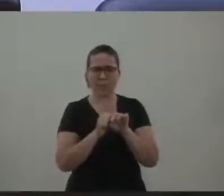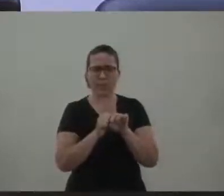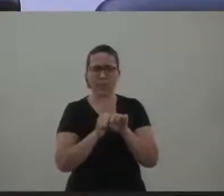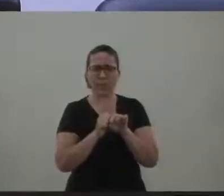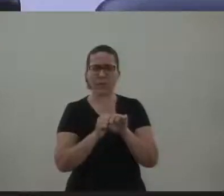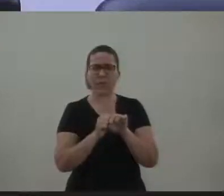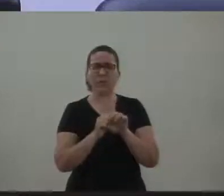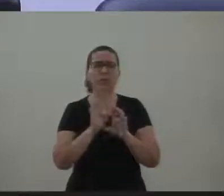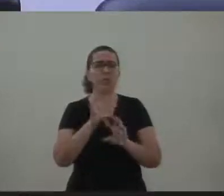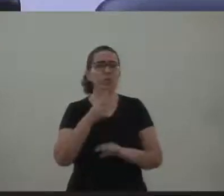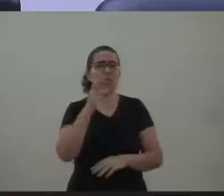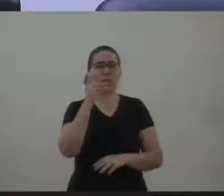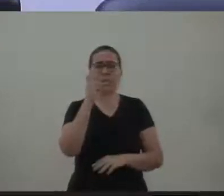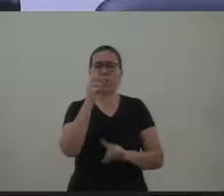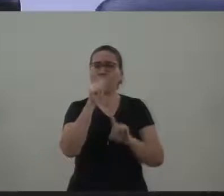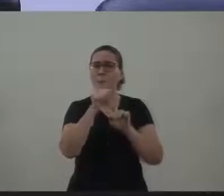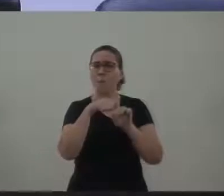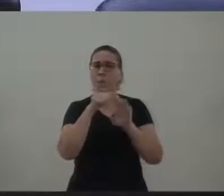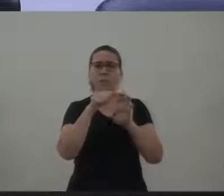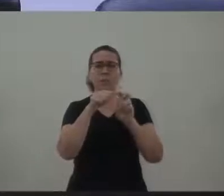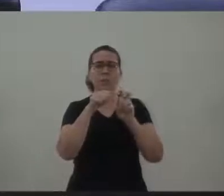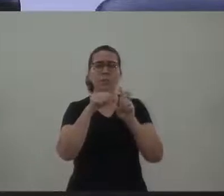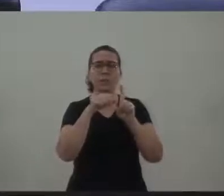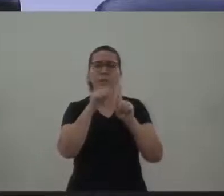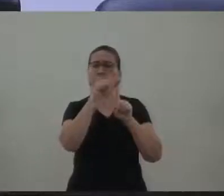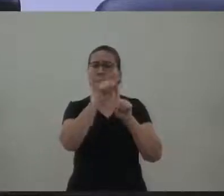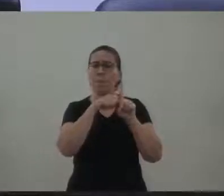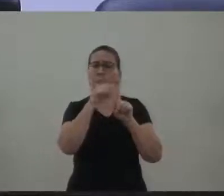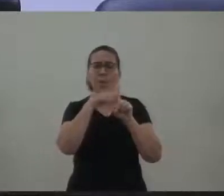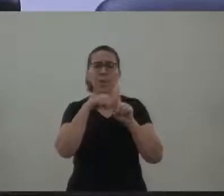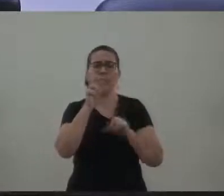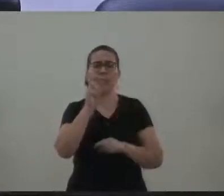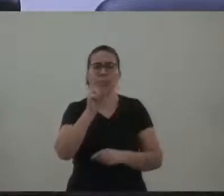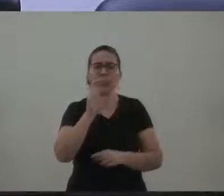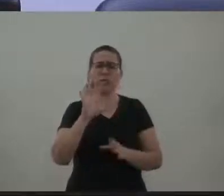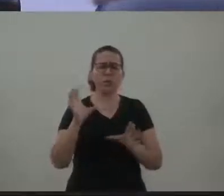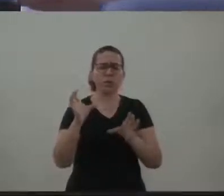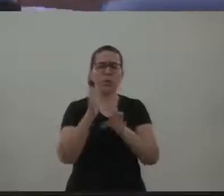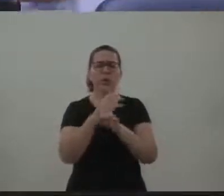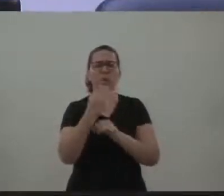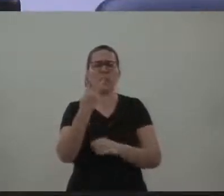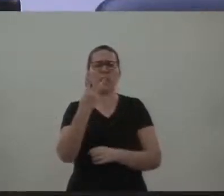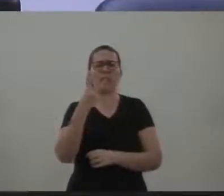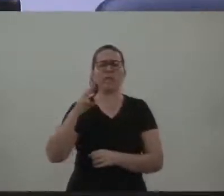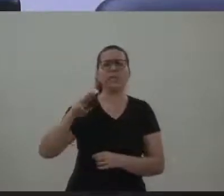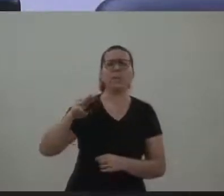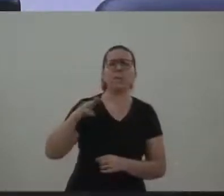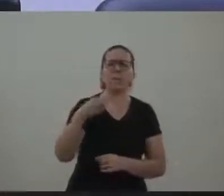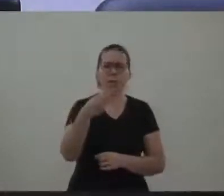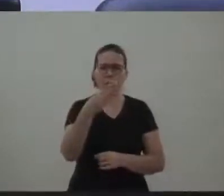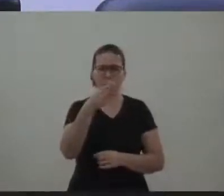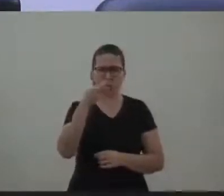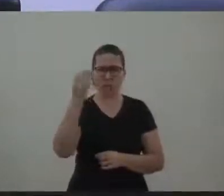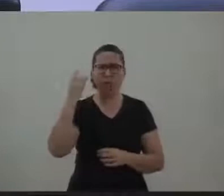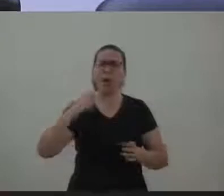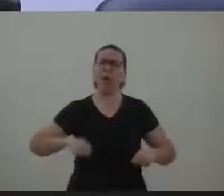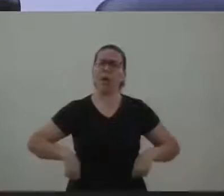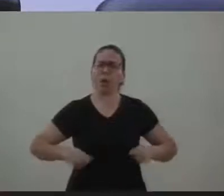Já se passaram 5 meses. Isso dá uma monta de 3 milhões e 400.